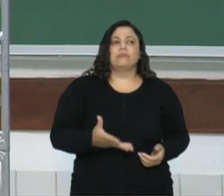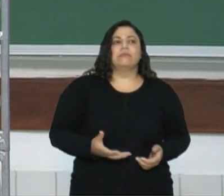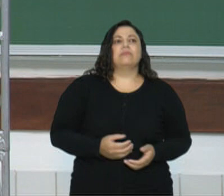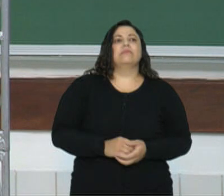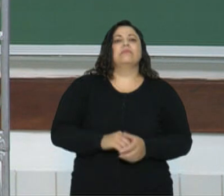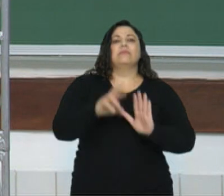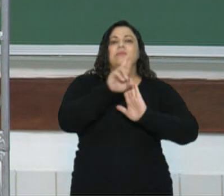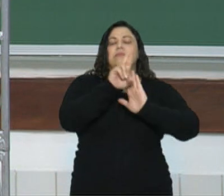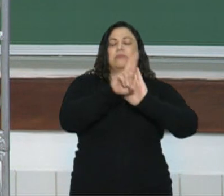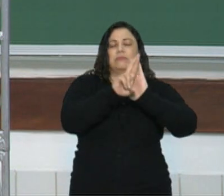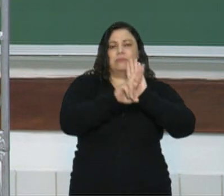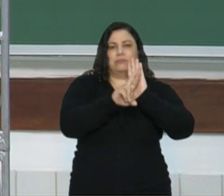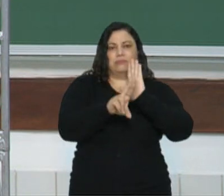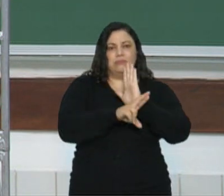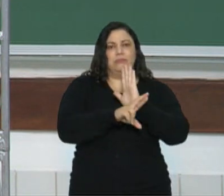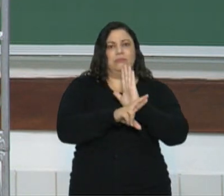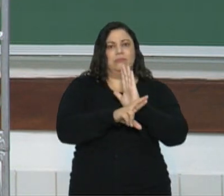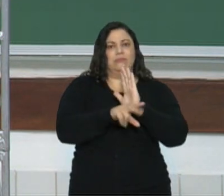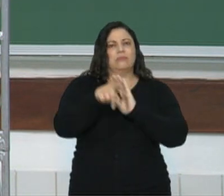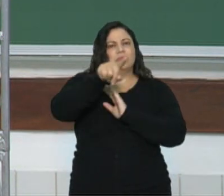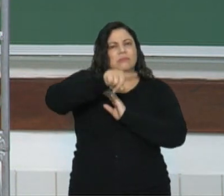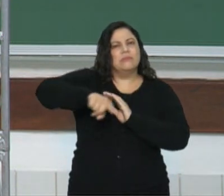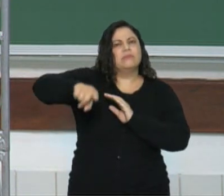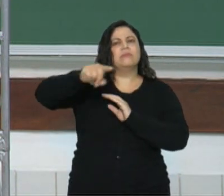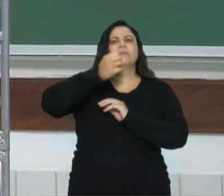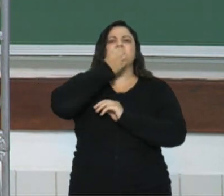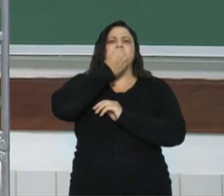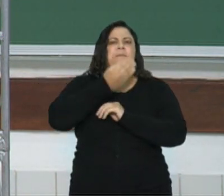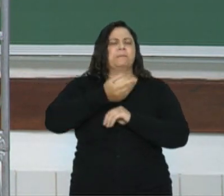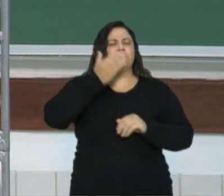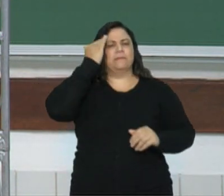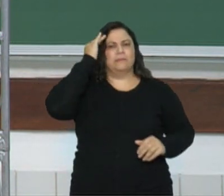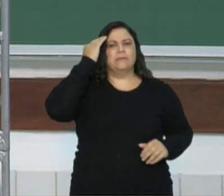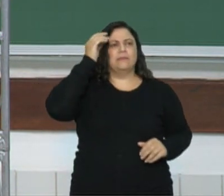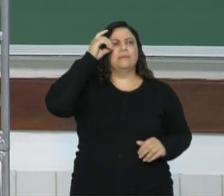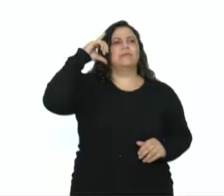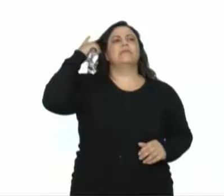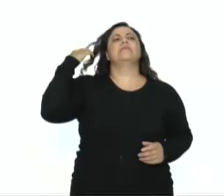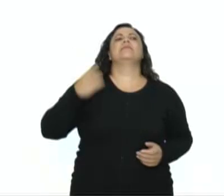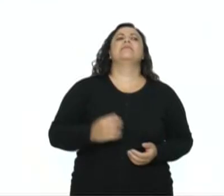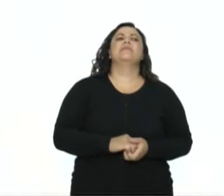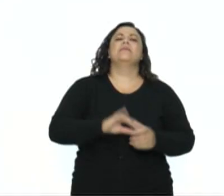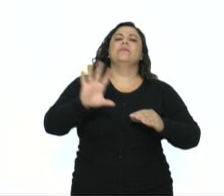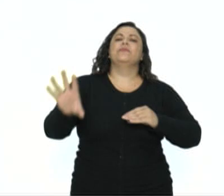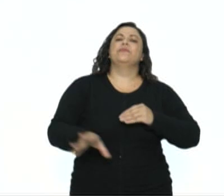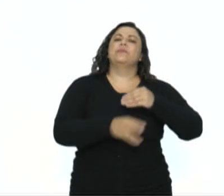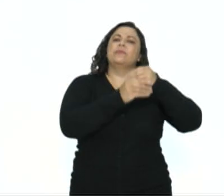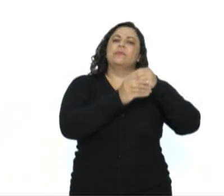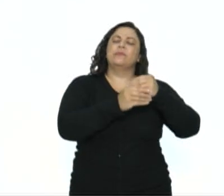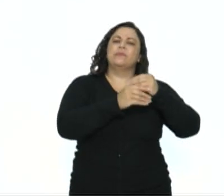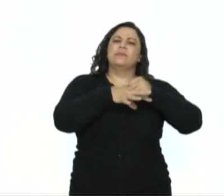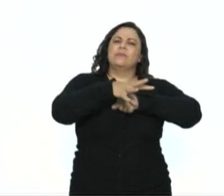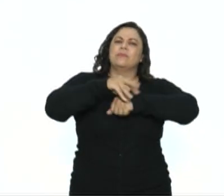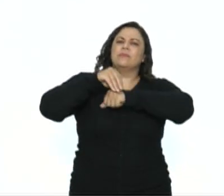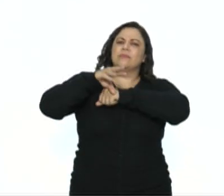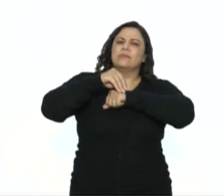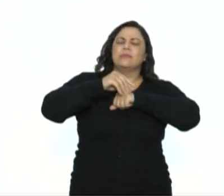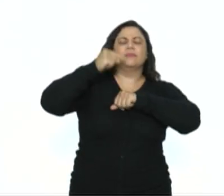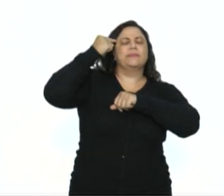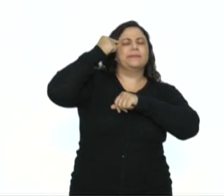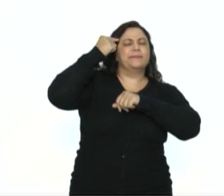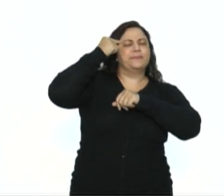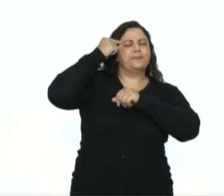uma nova regra para bem entender uma coisa toda. Então junte esses conhecimentos na sua